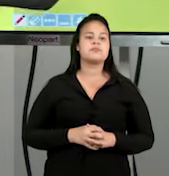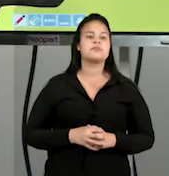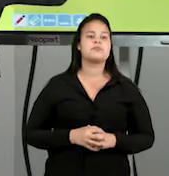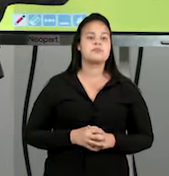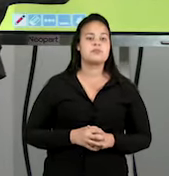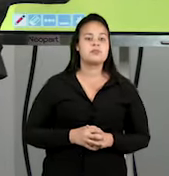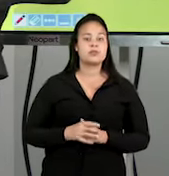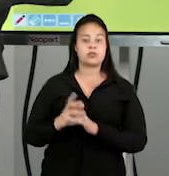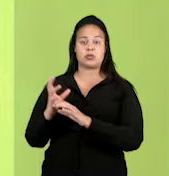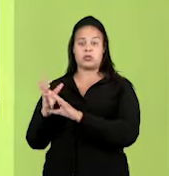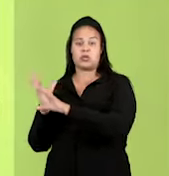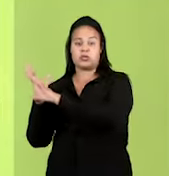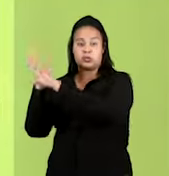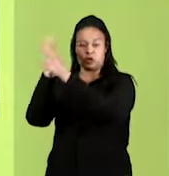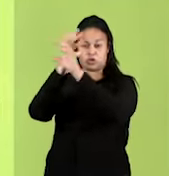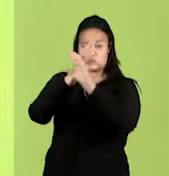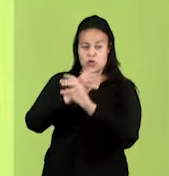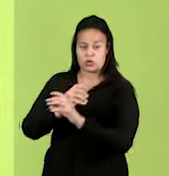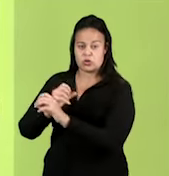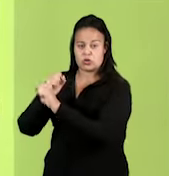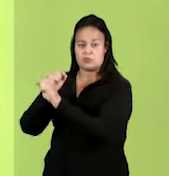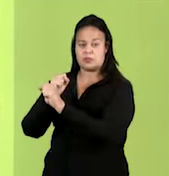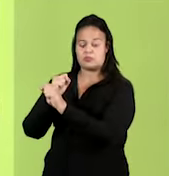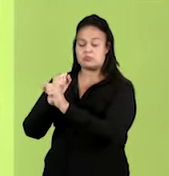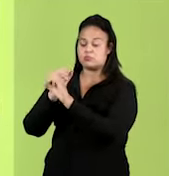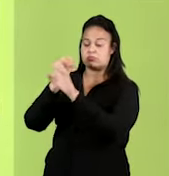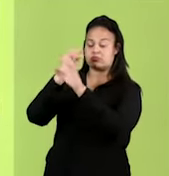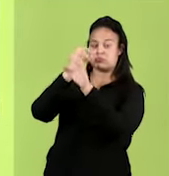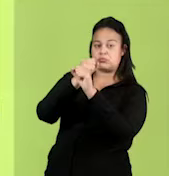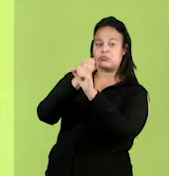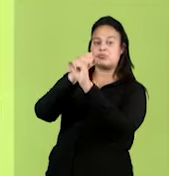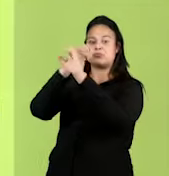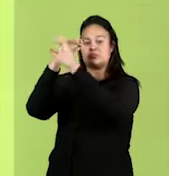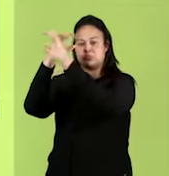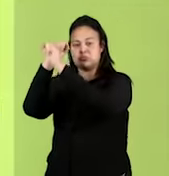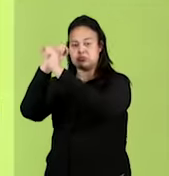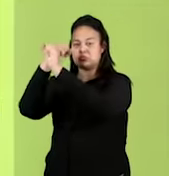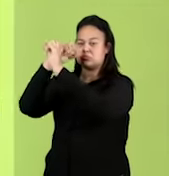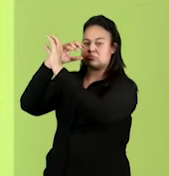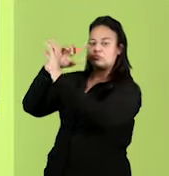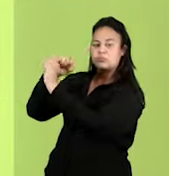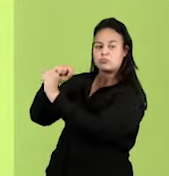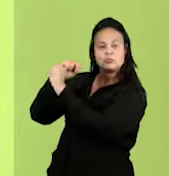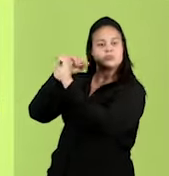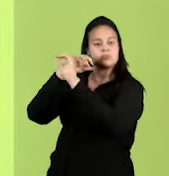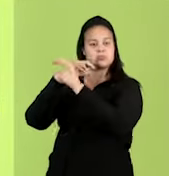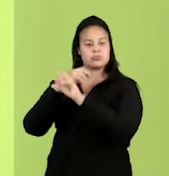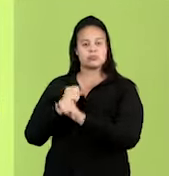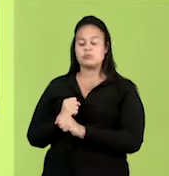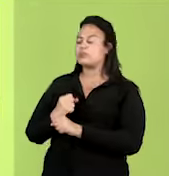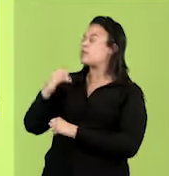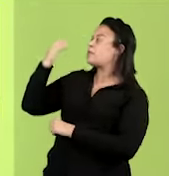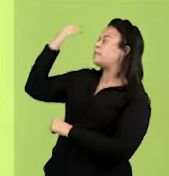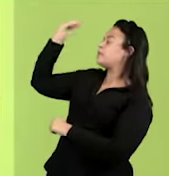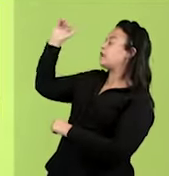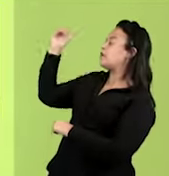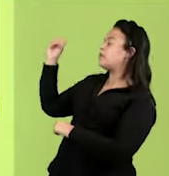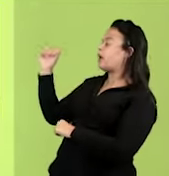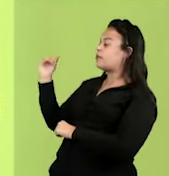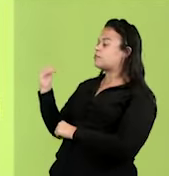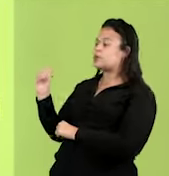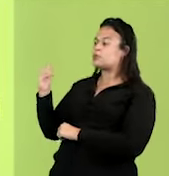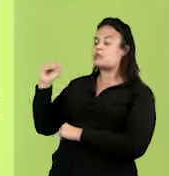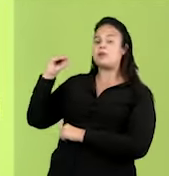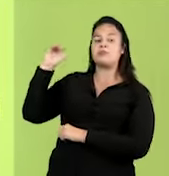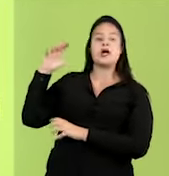Se eu somar este ângulo interno com este, com este, com esse, a